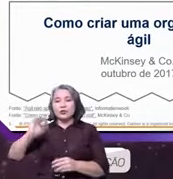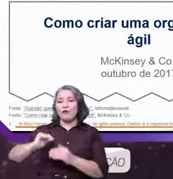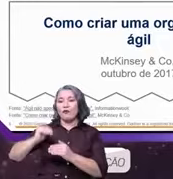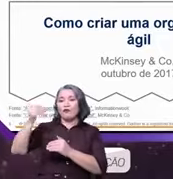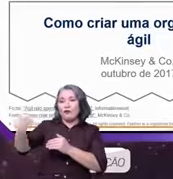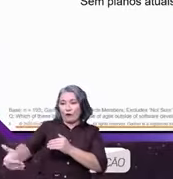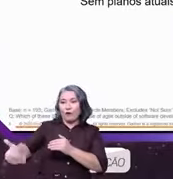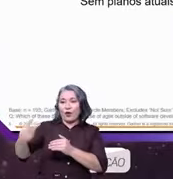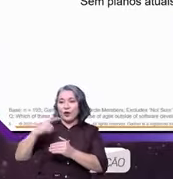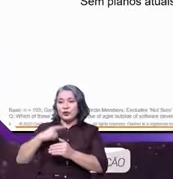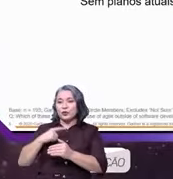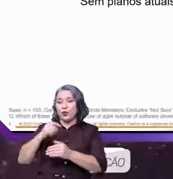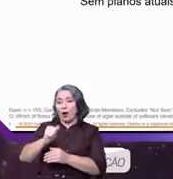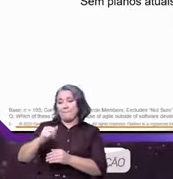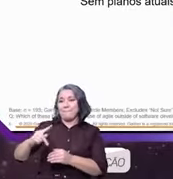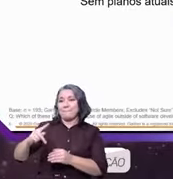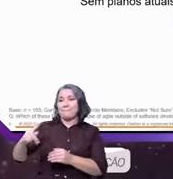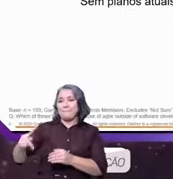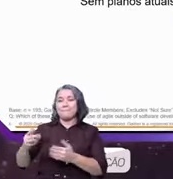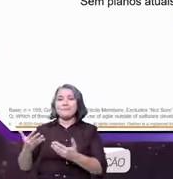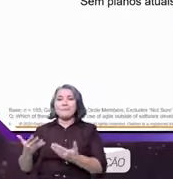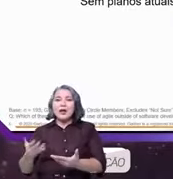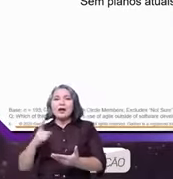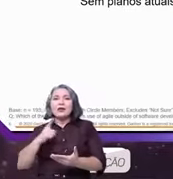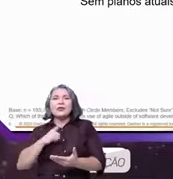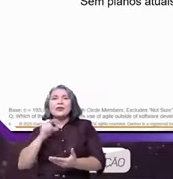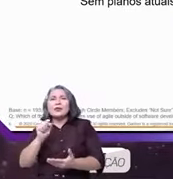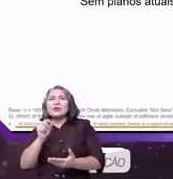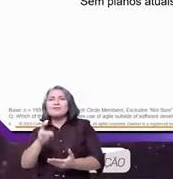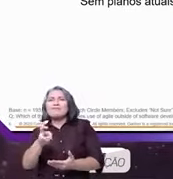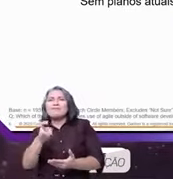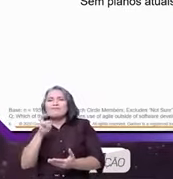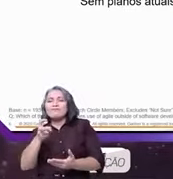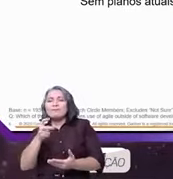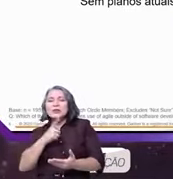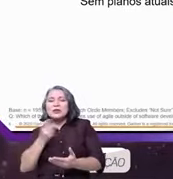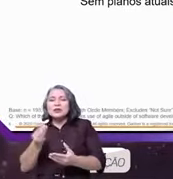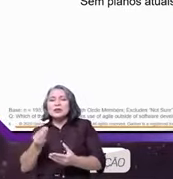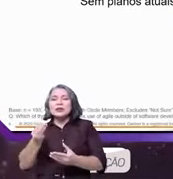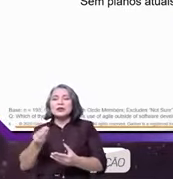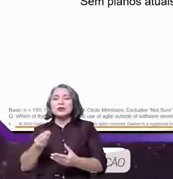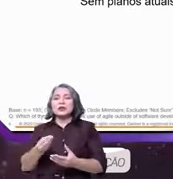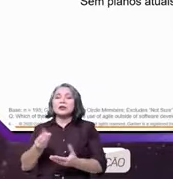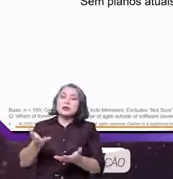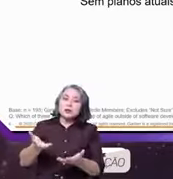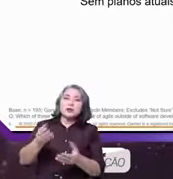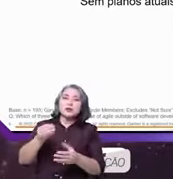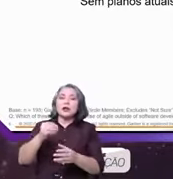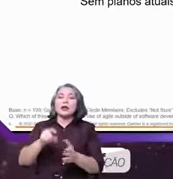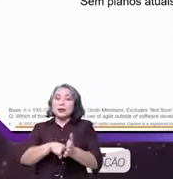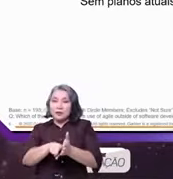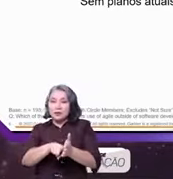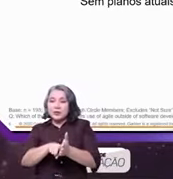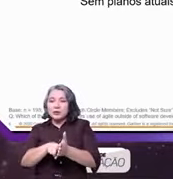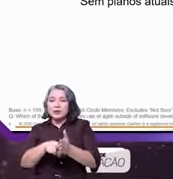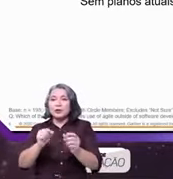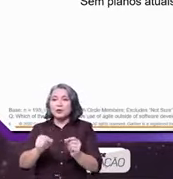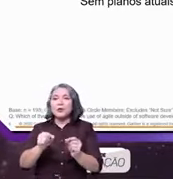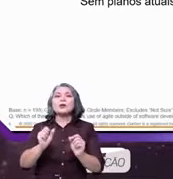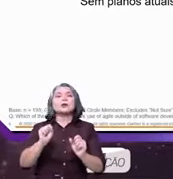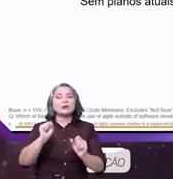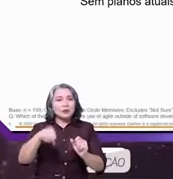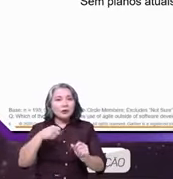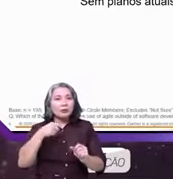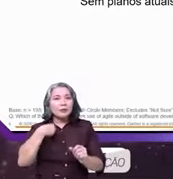fora de aplicativos, o que nós vemos, e aí dentro dessa pesquisa do Gartner, foi justamente para